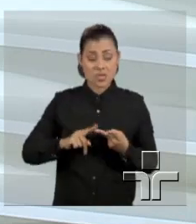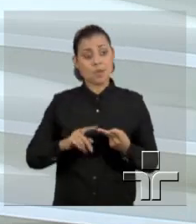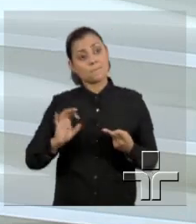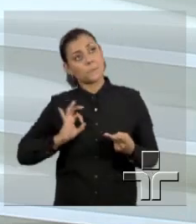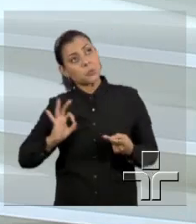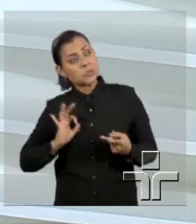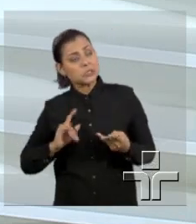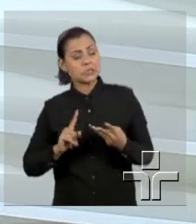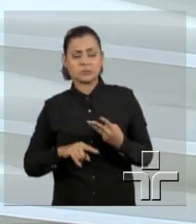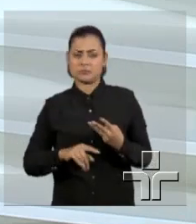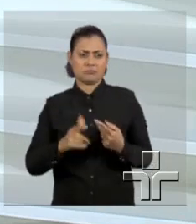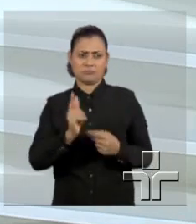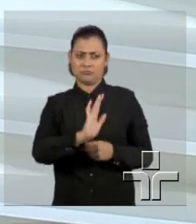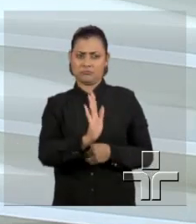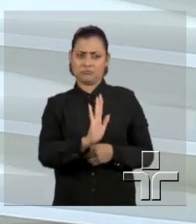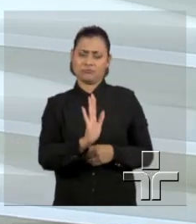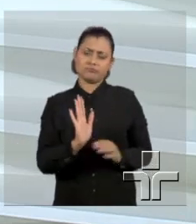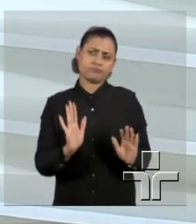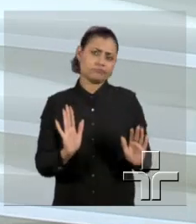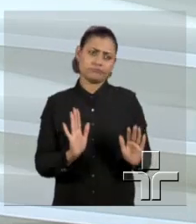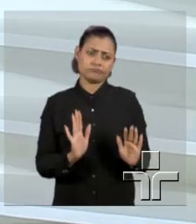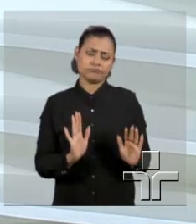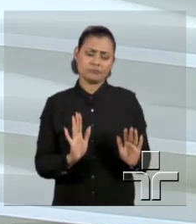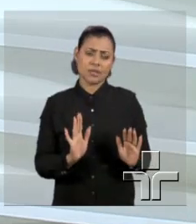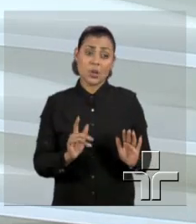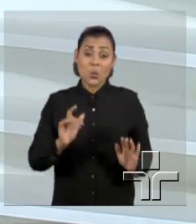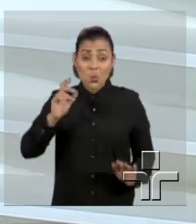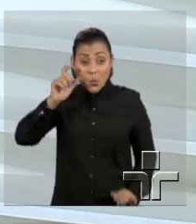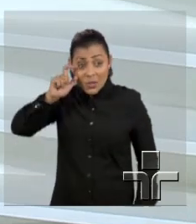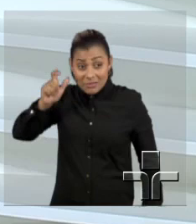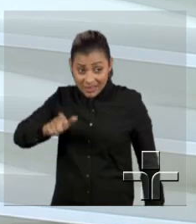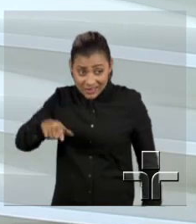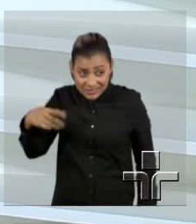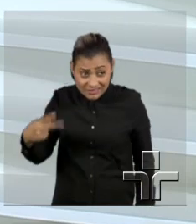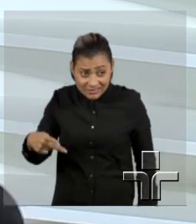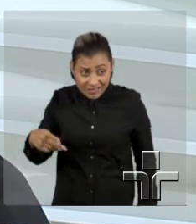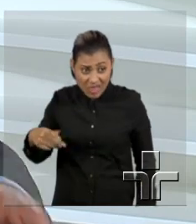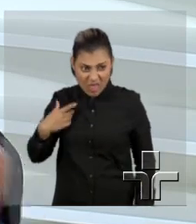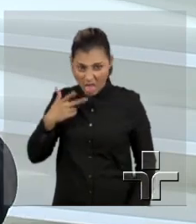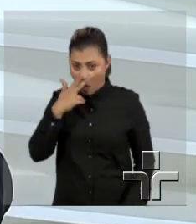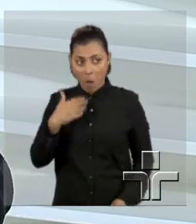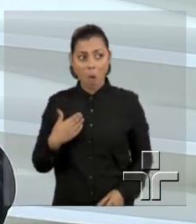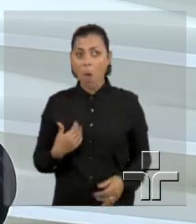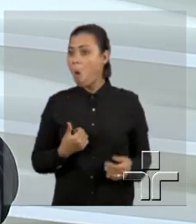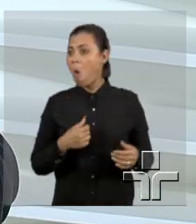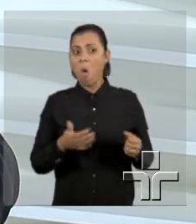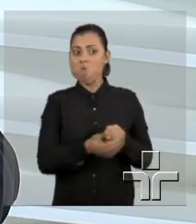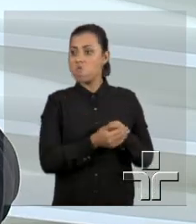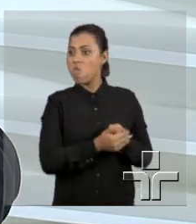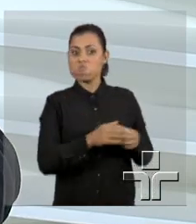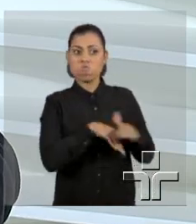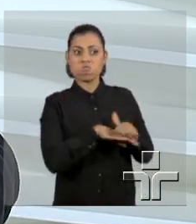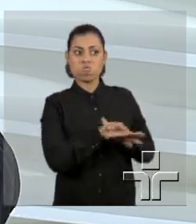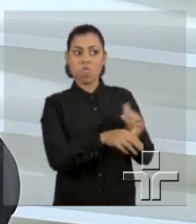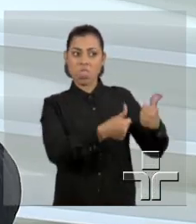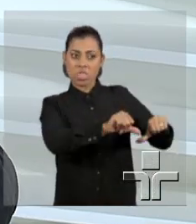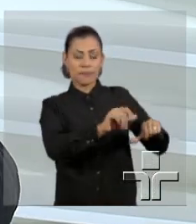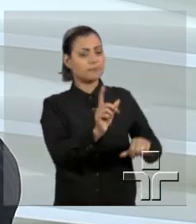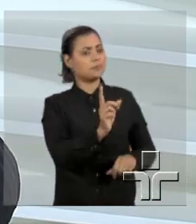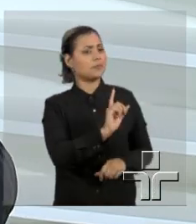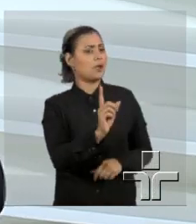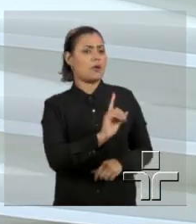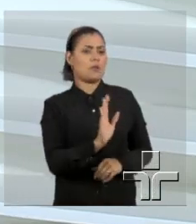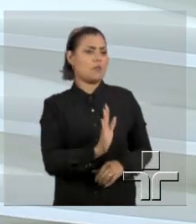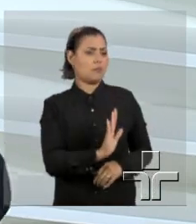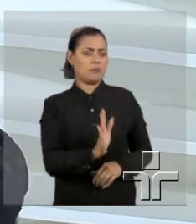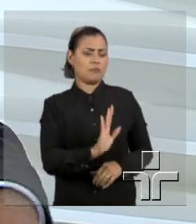Polícia Civil. Ele não pretendeu desfazer atos, fases